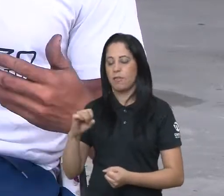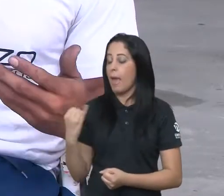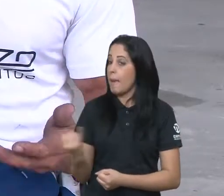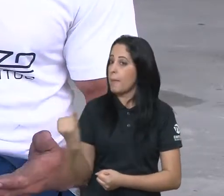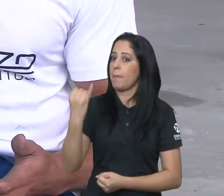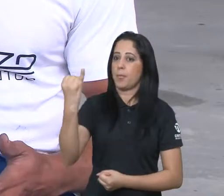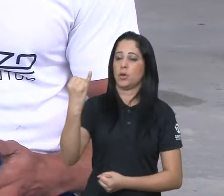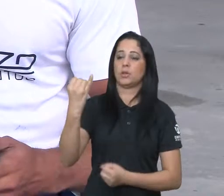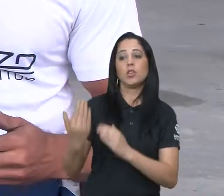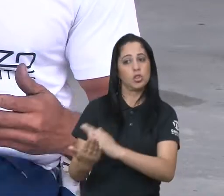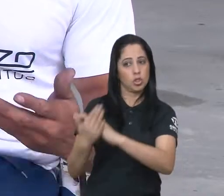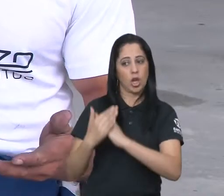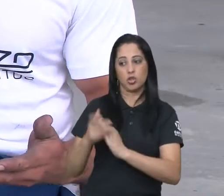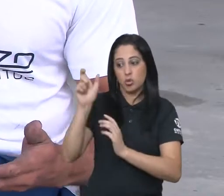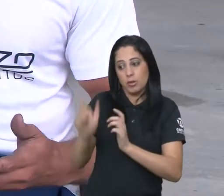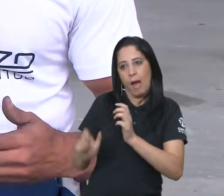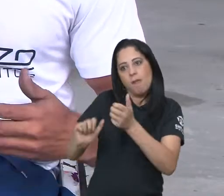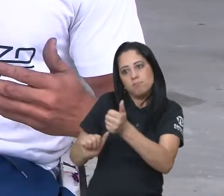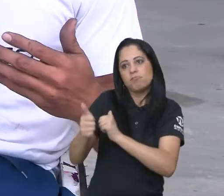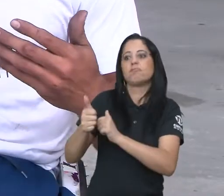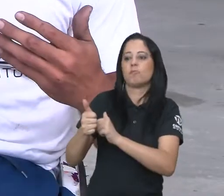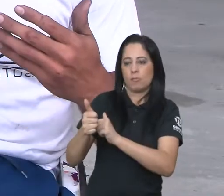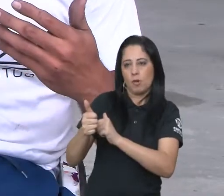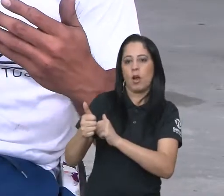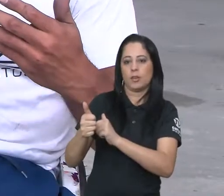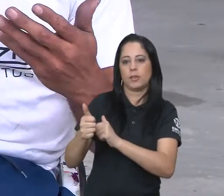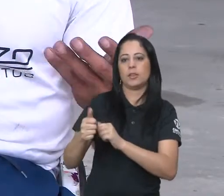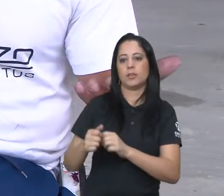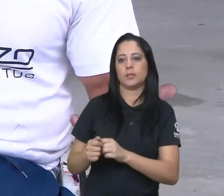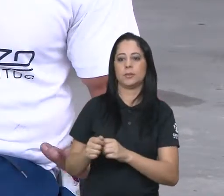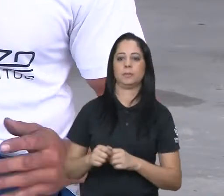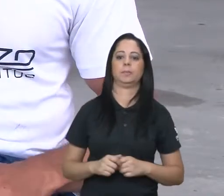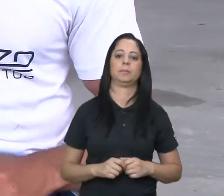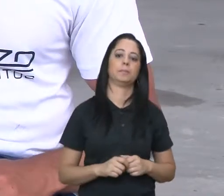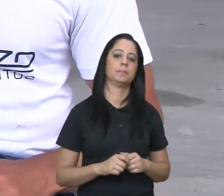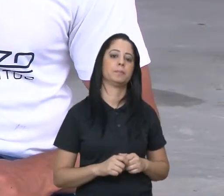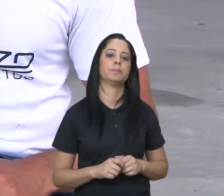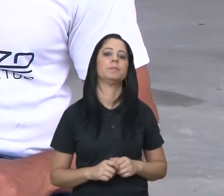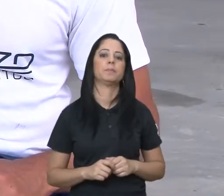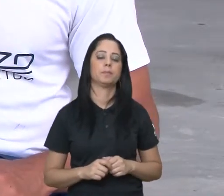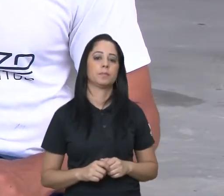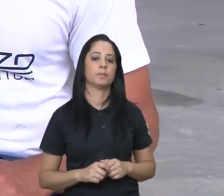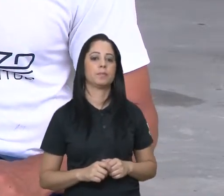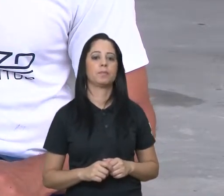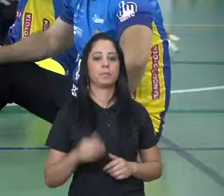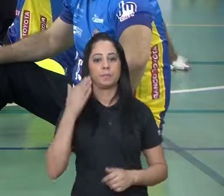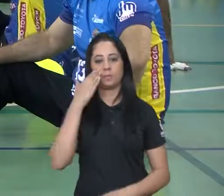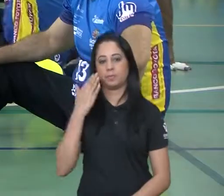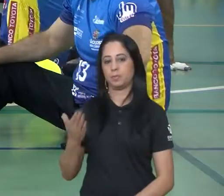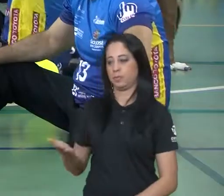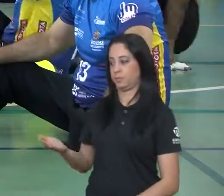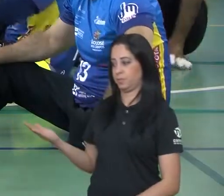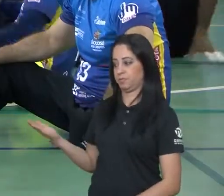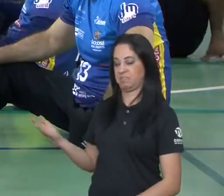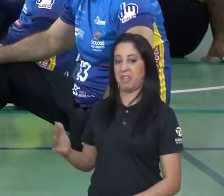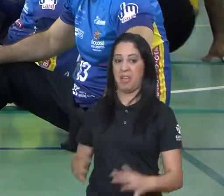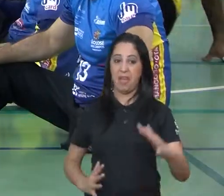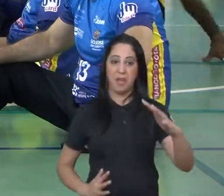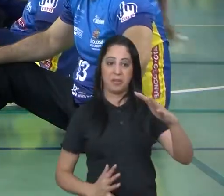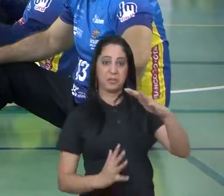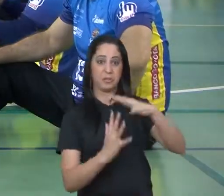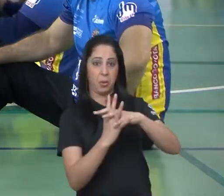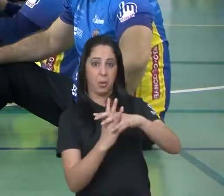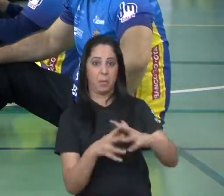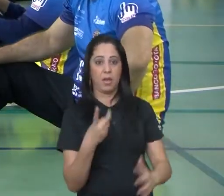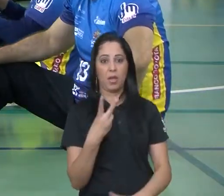tenha esse alto rendimento com uma qualidade e com todo esse aporte financeiro possível. A LIF bateu recorde